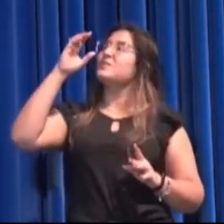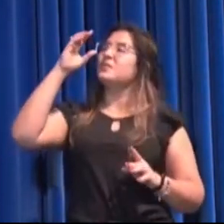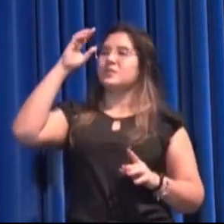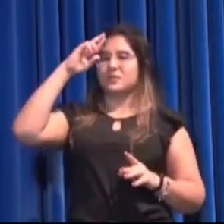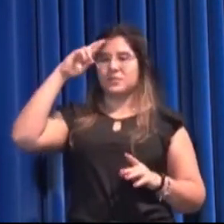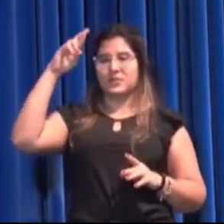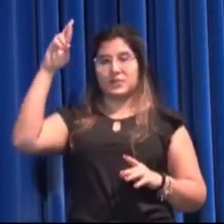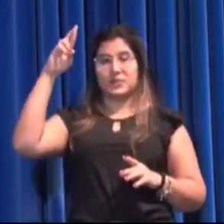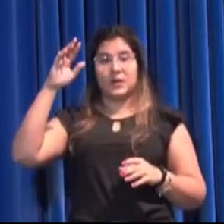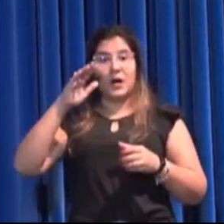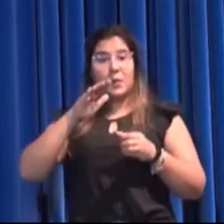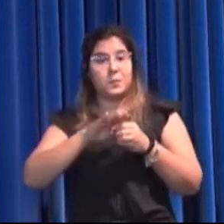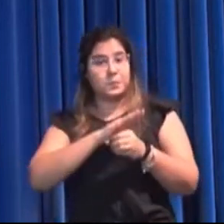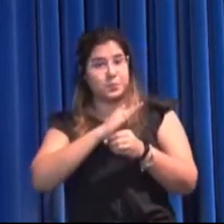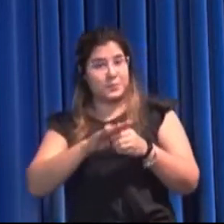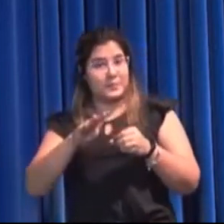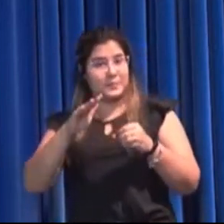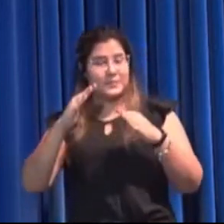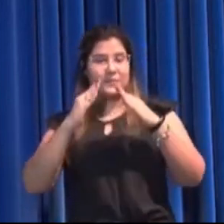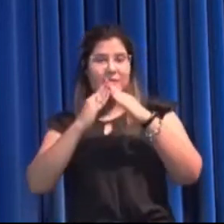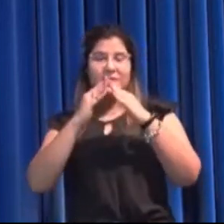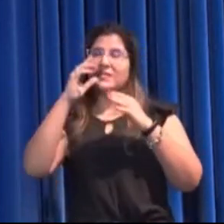a casa de Deus.